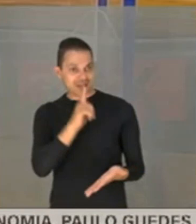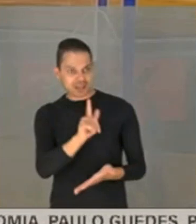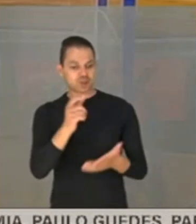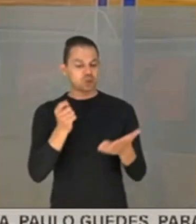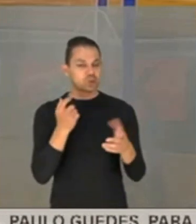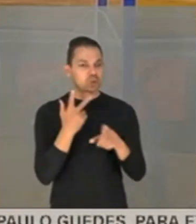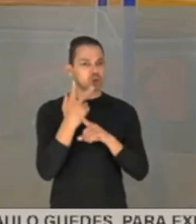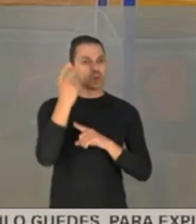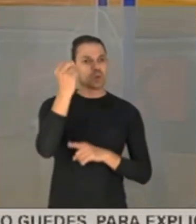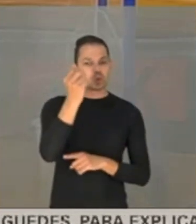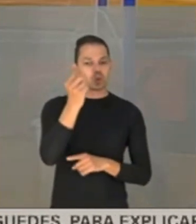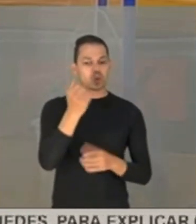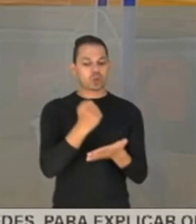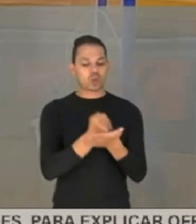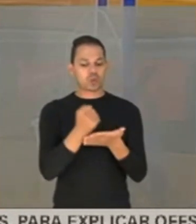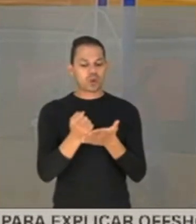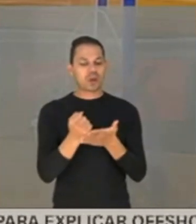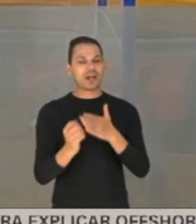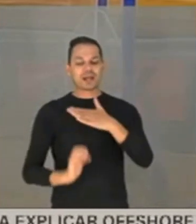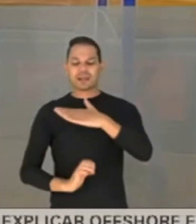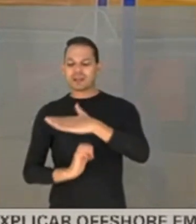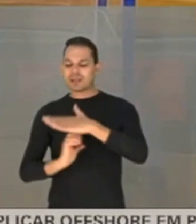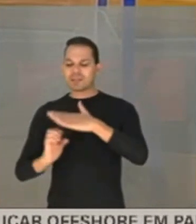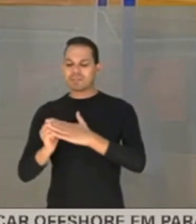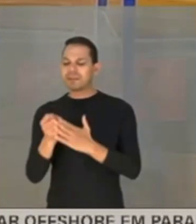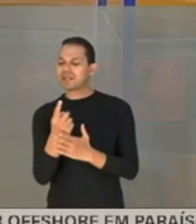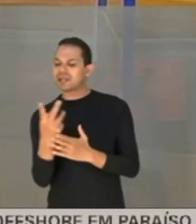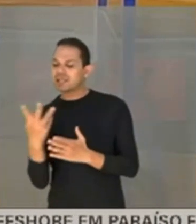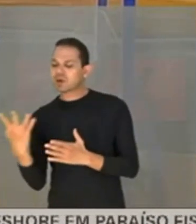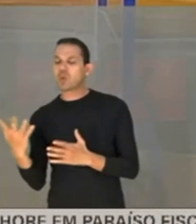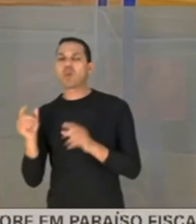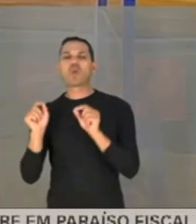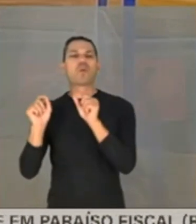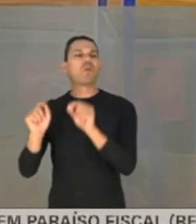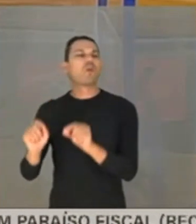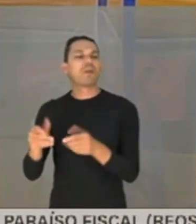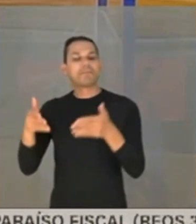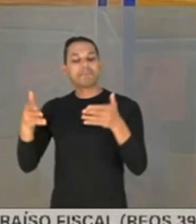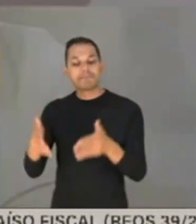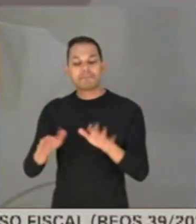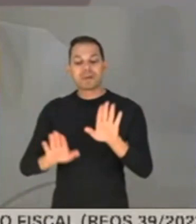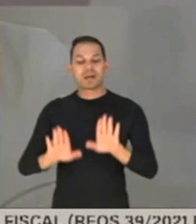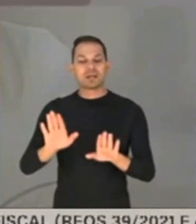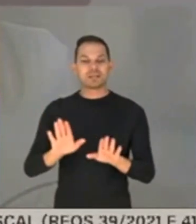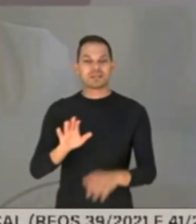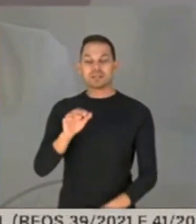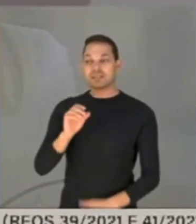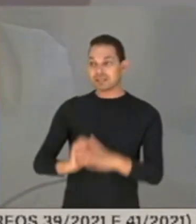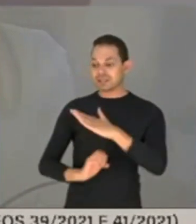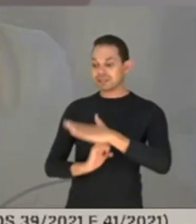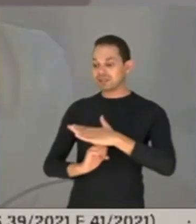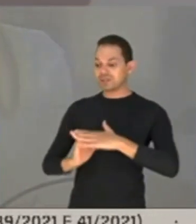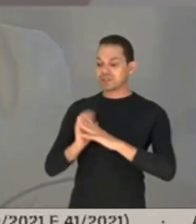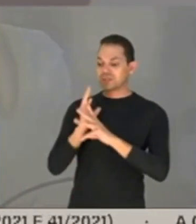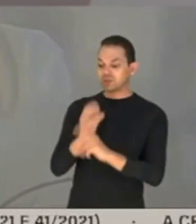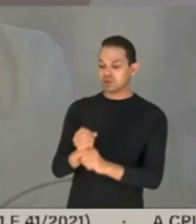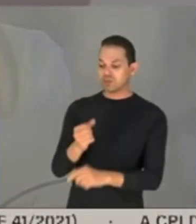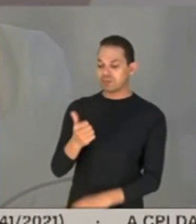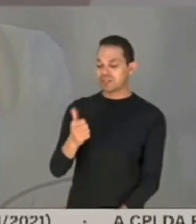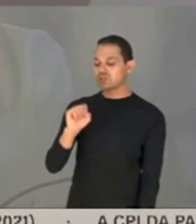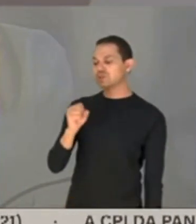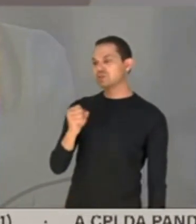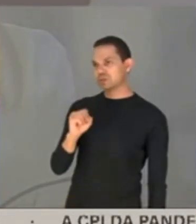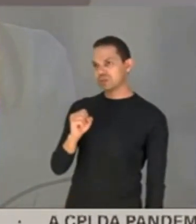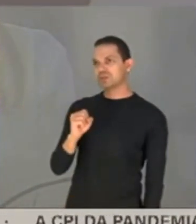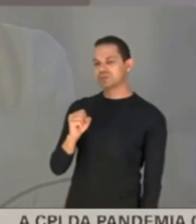sabe dizer quais empresas participaram desse certame licitatório? 18 empresas, senhor senador.